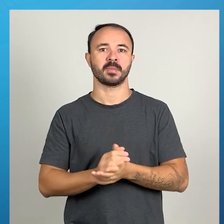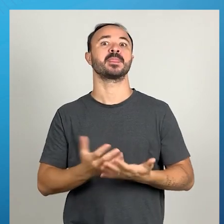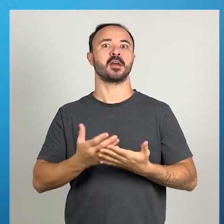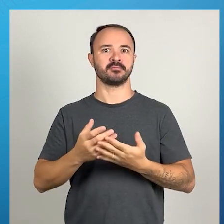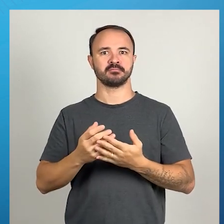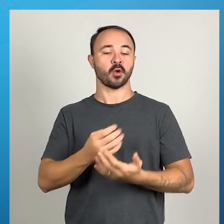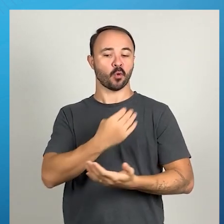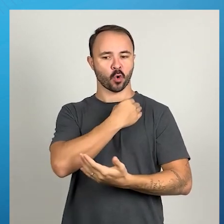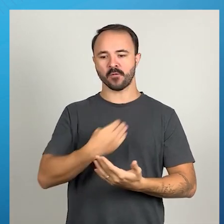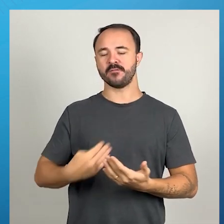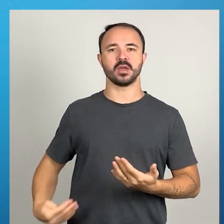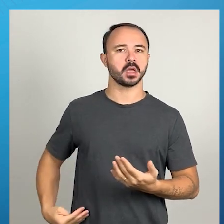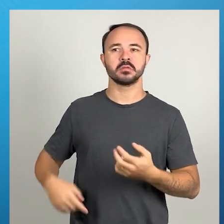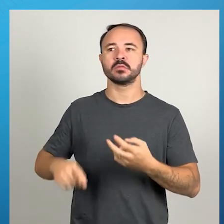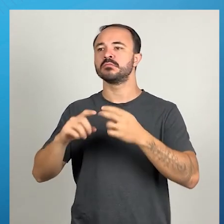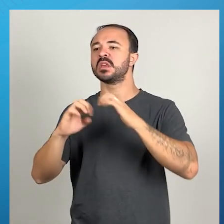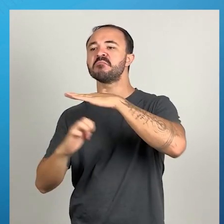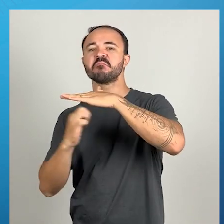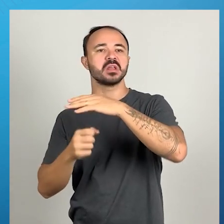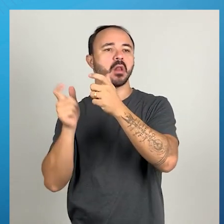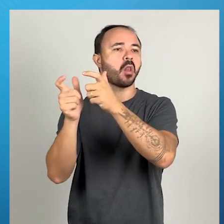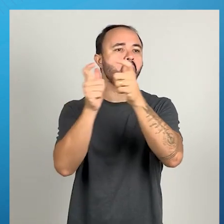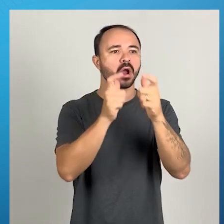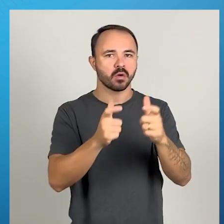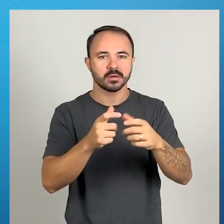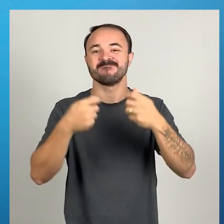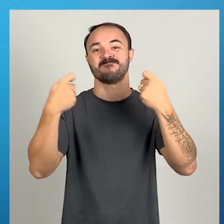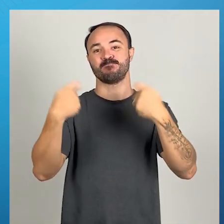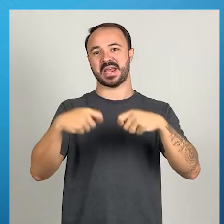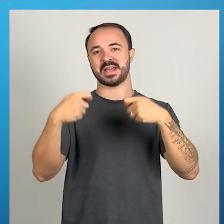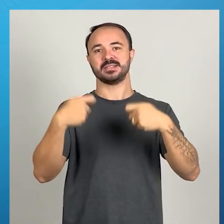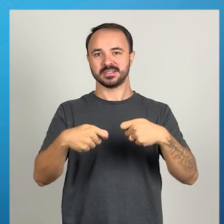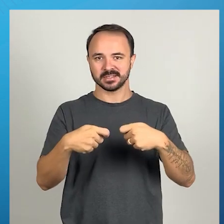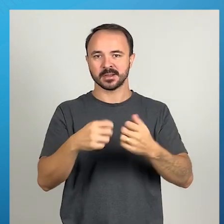das instituições e dos empregadores garantir condições propícias ao